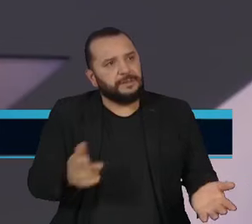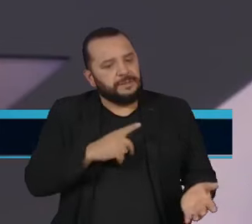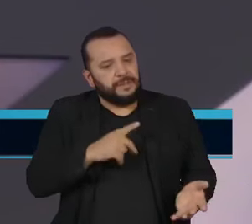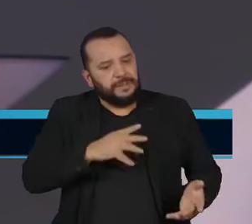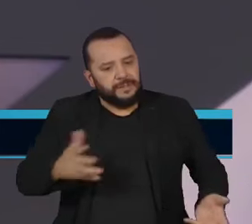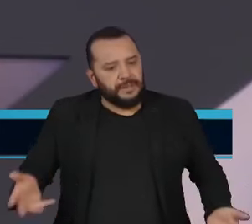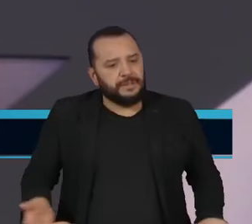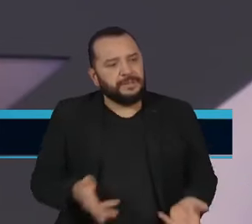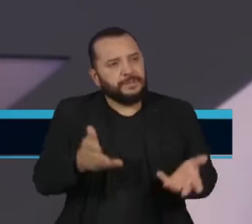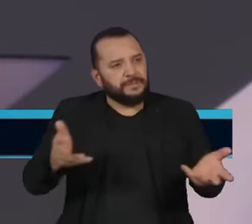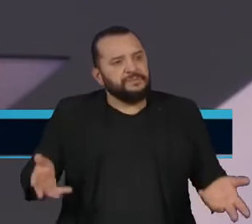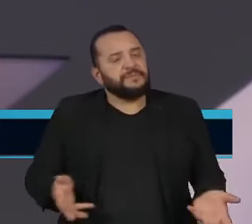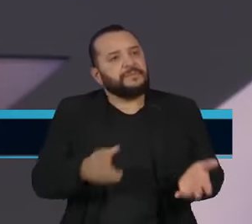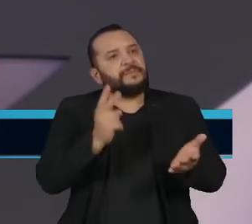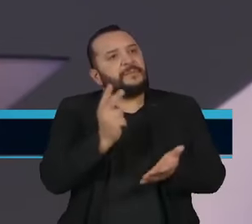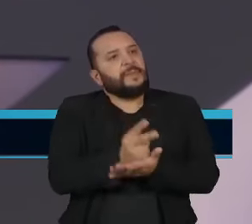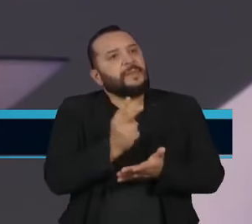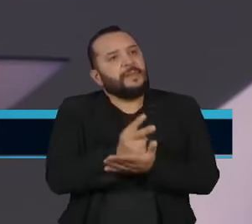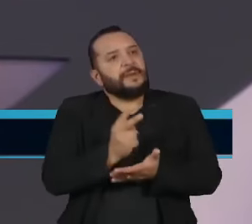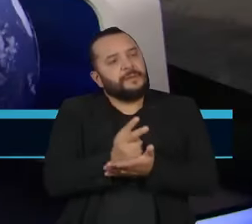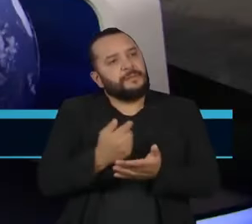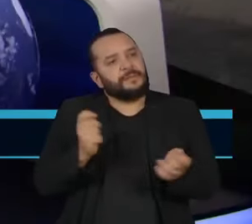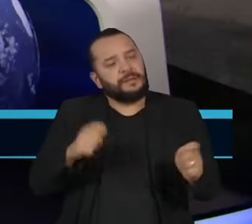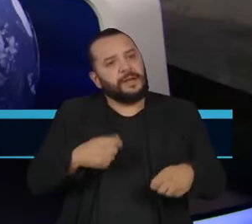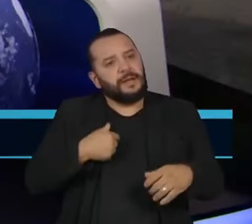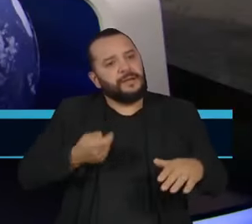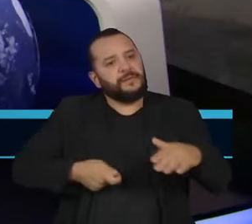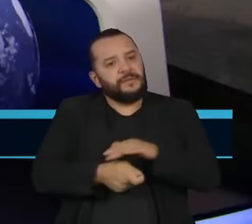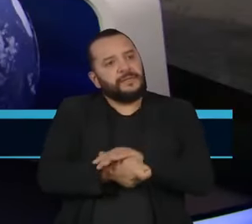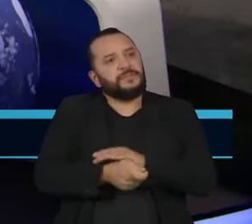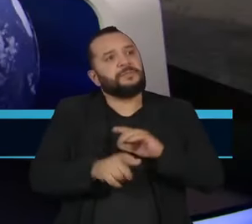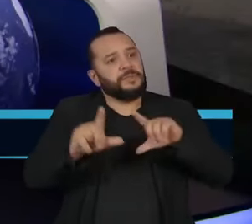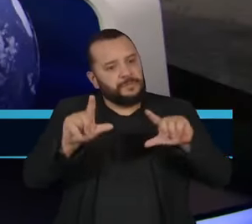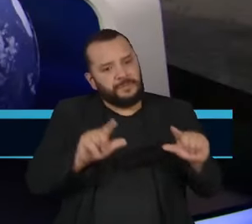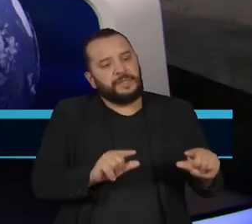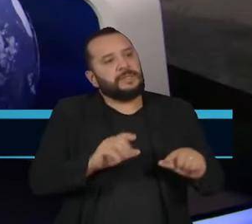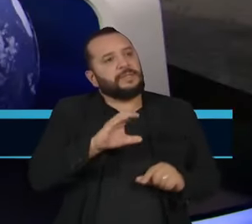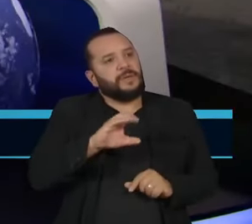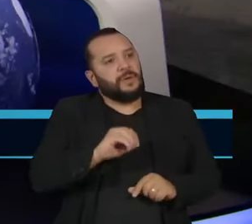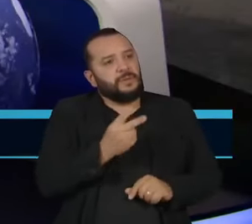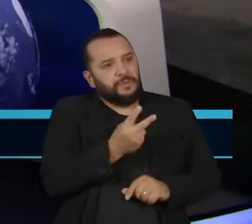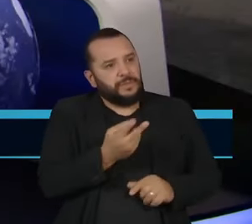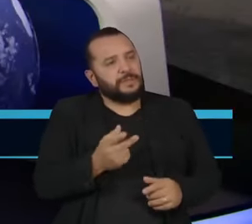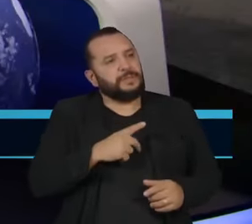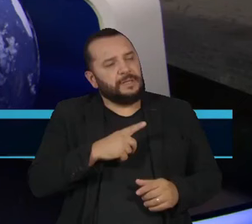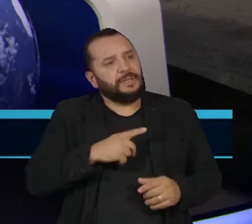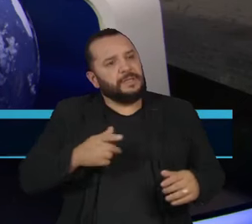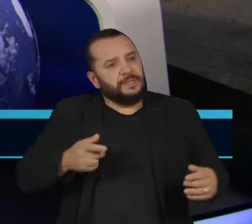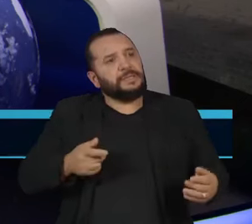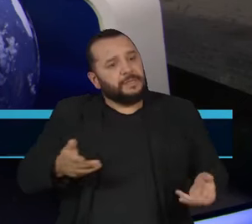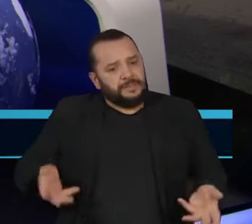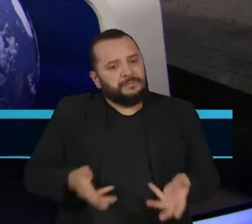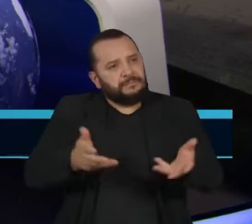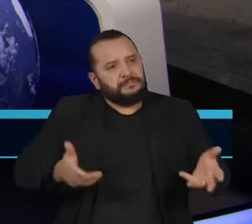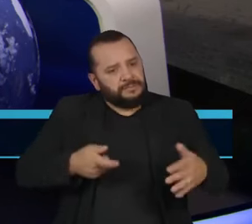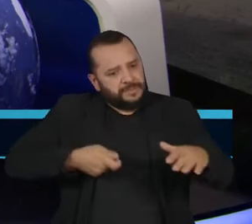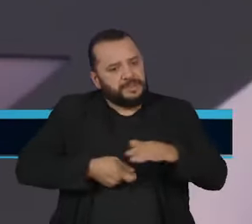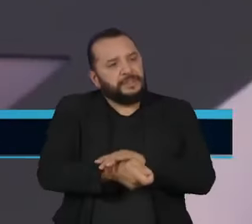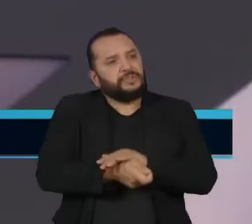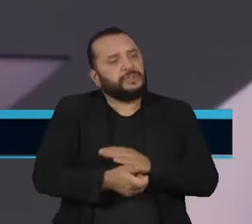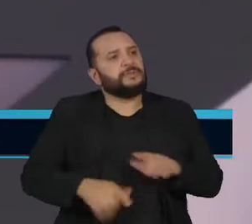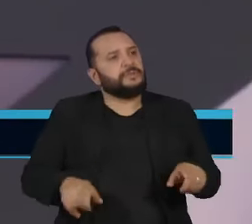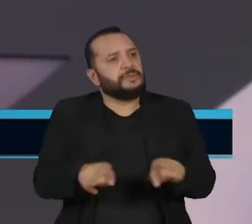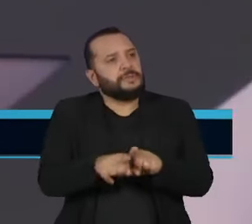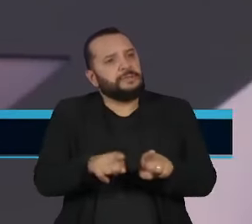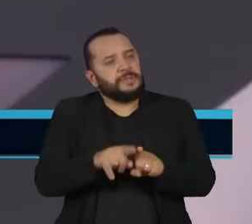incentivos crescentes para investimentos cada vez menos intensos em carbono. E esses incentivos é basicamente na forma de você